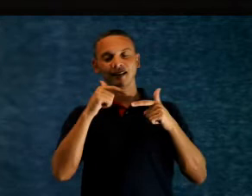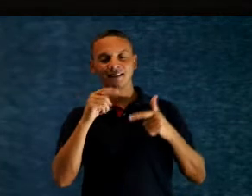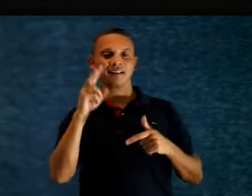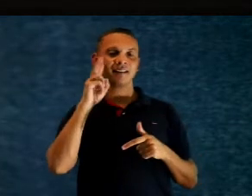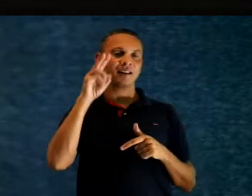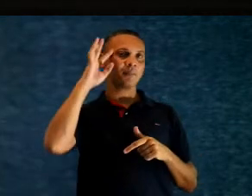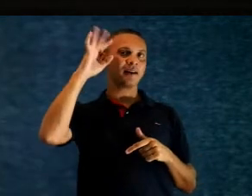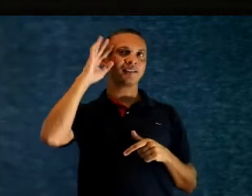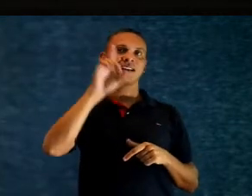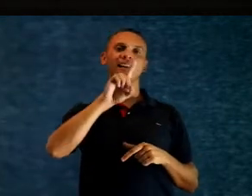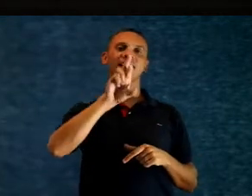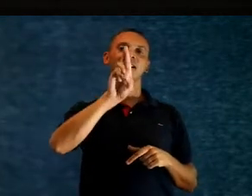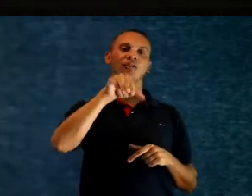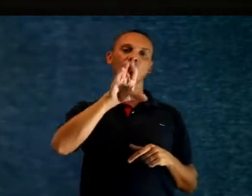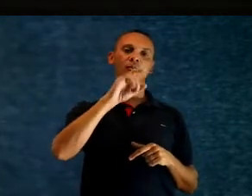Na época não havia